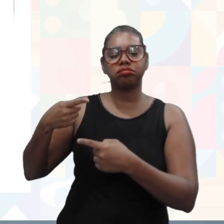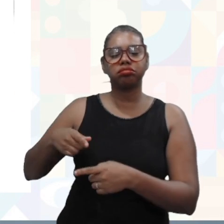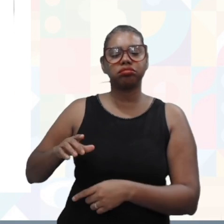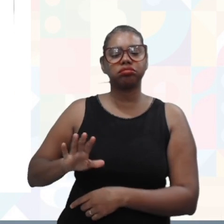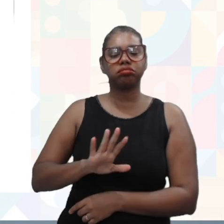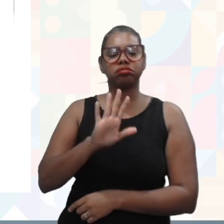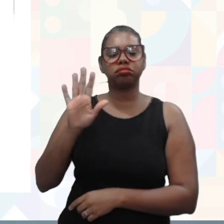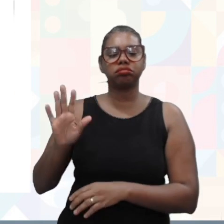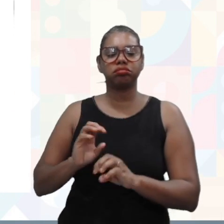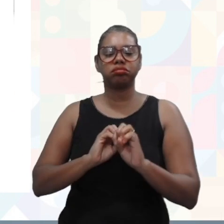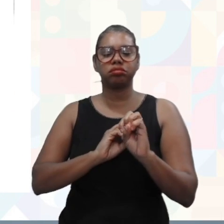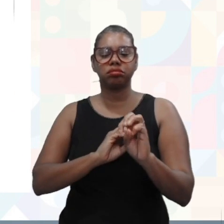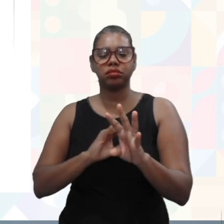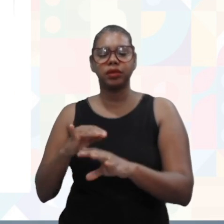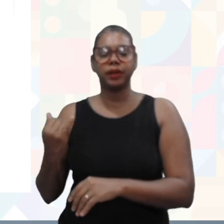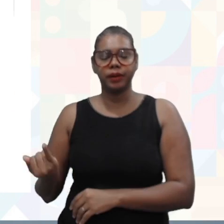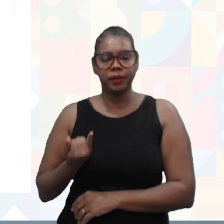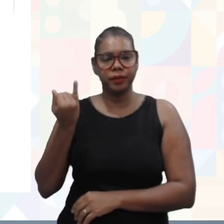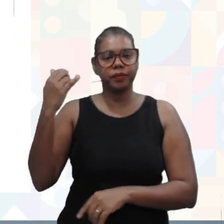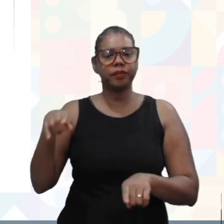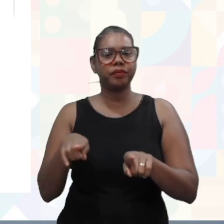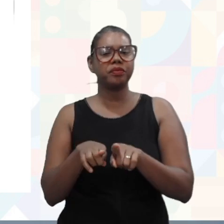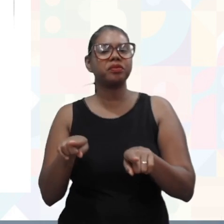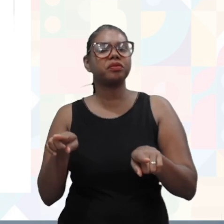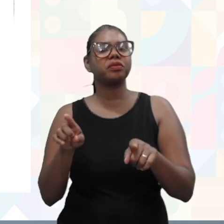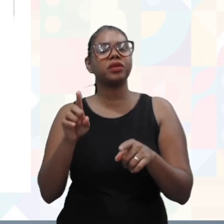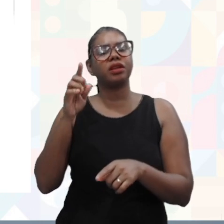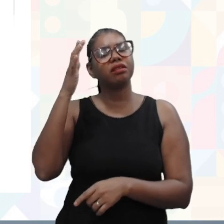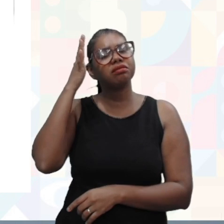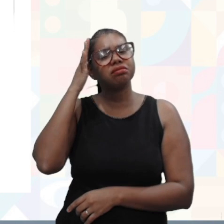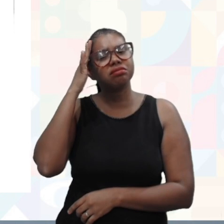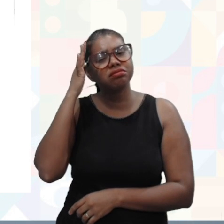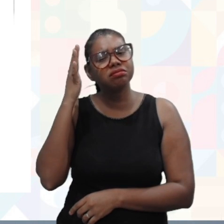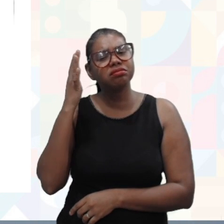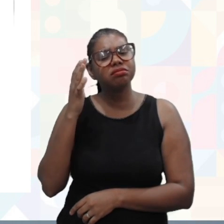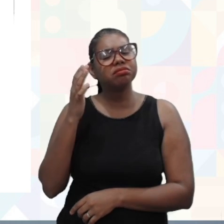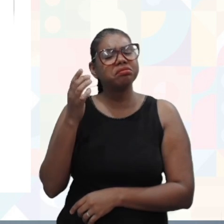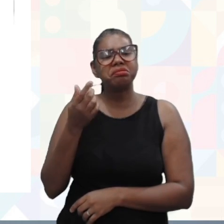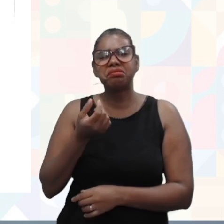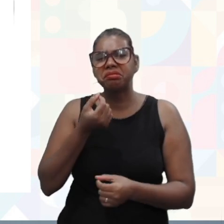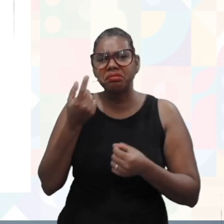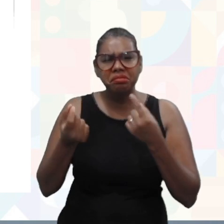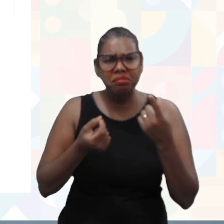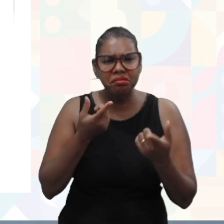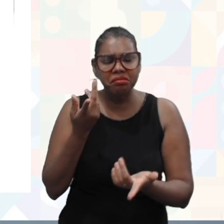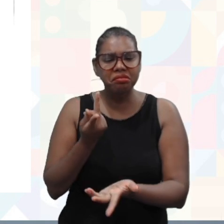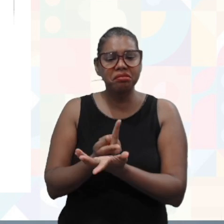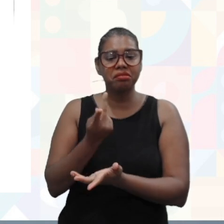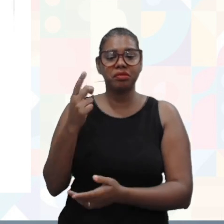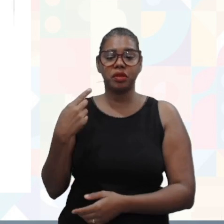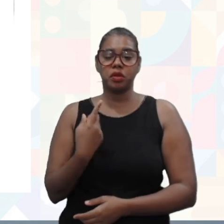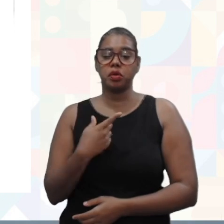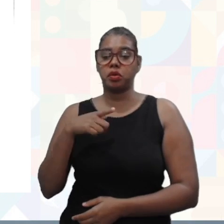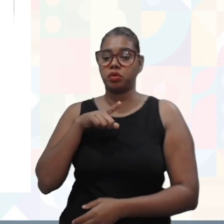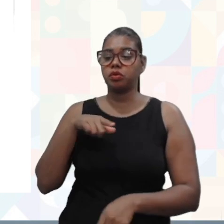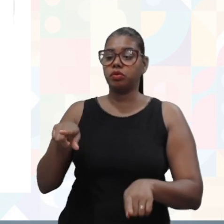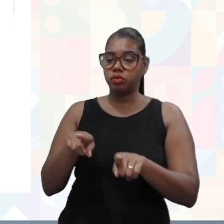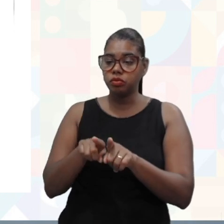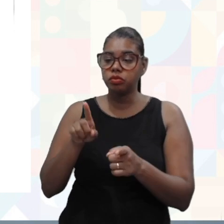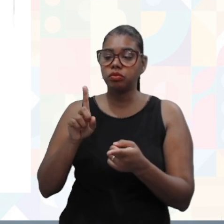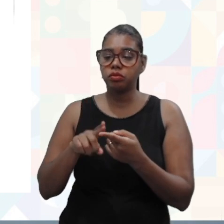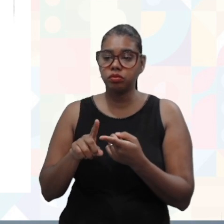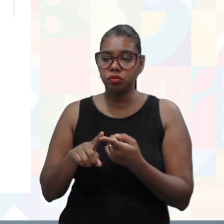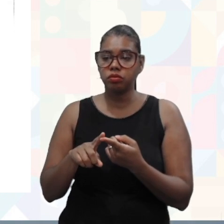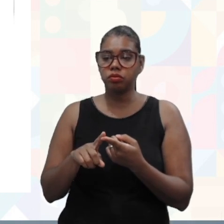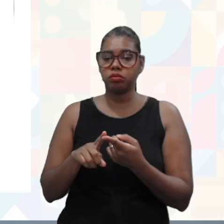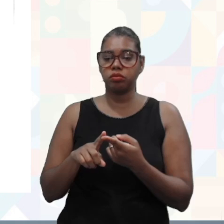educacional. Então, é importante a gente também entender que não são apenas ideias e ações, a gente também tem uma